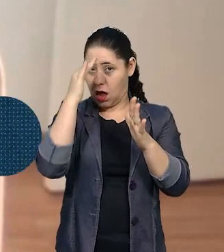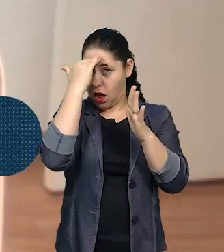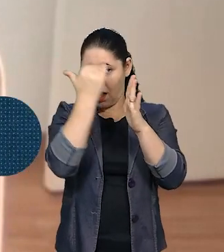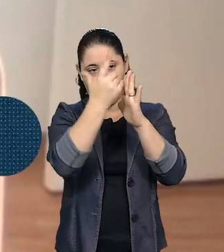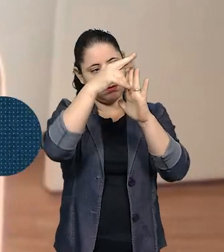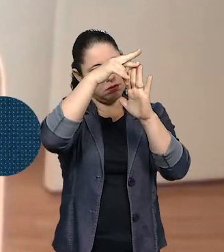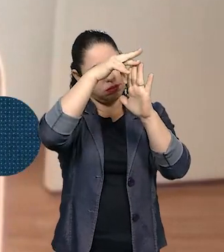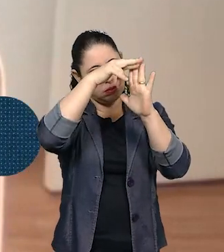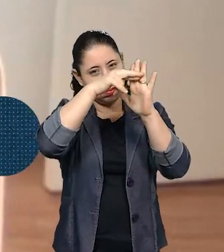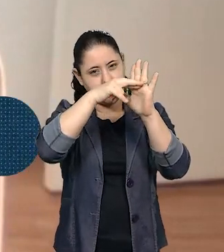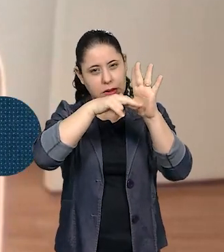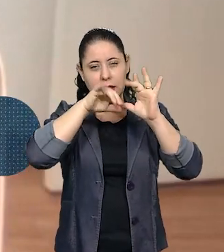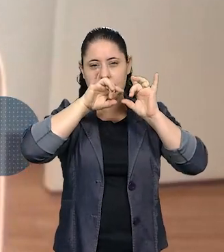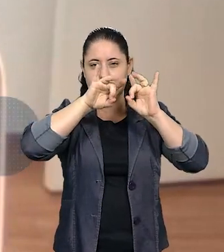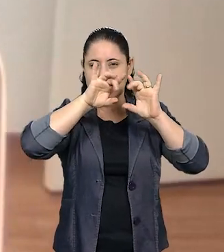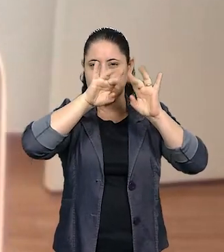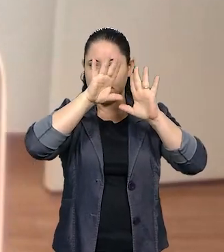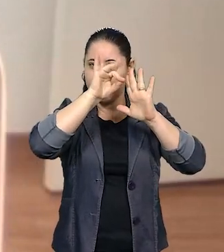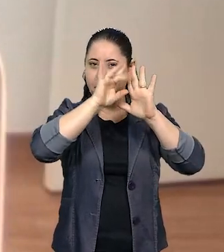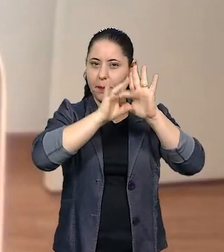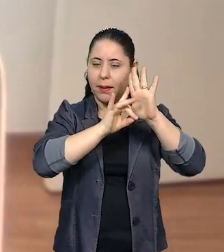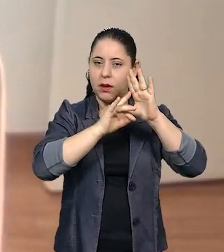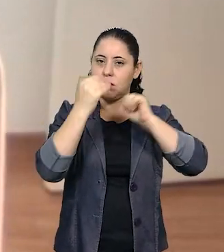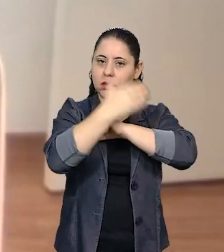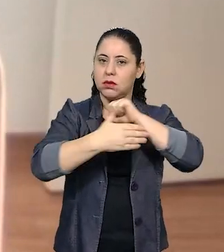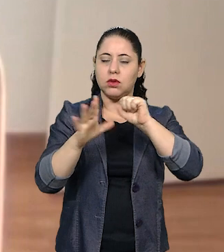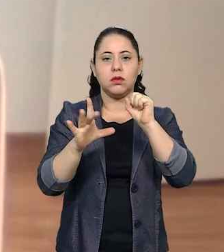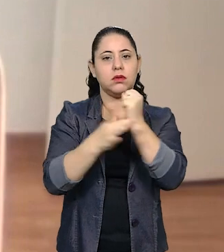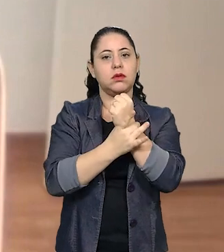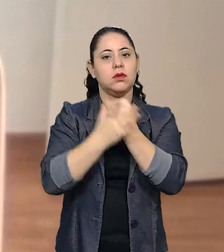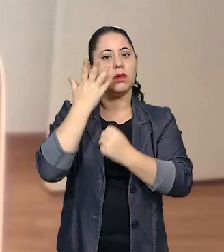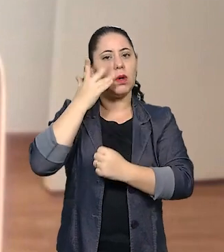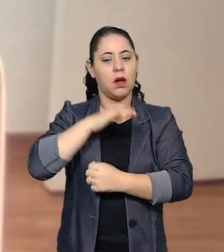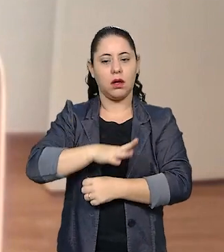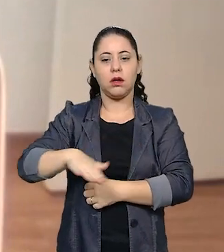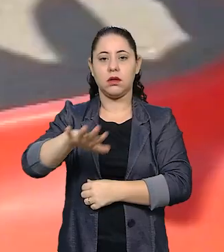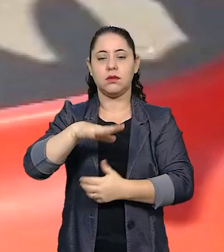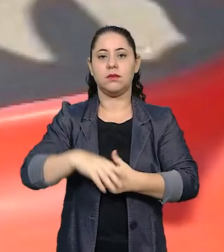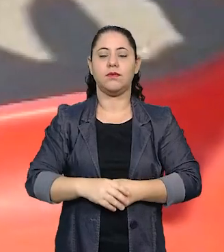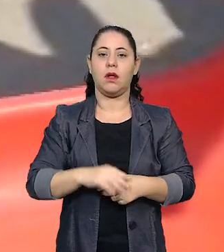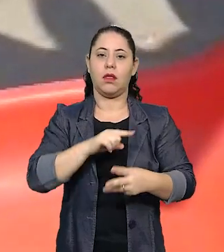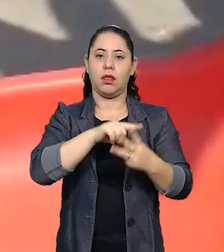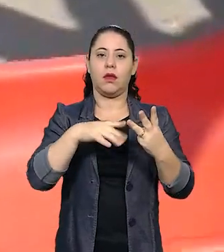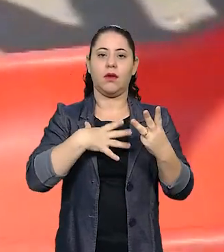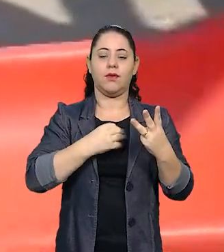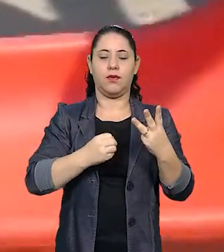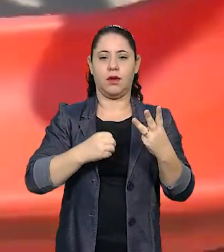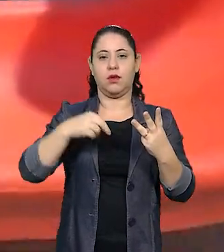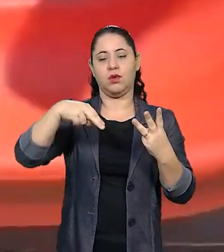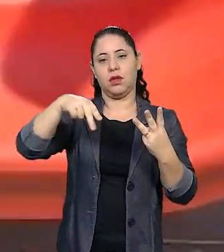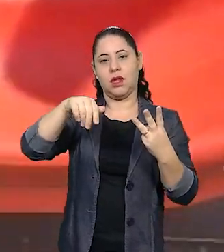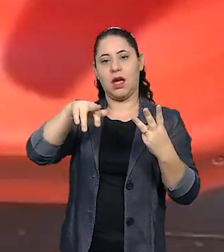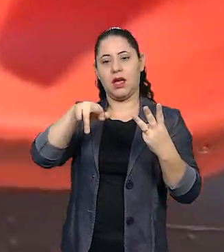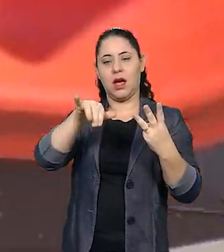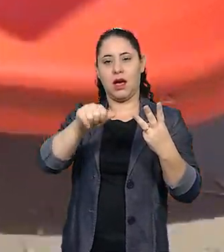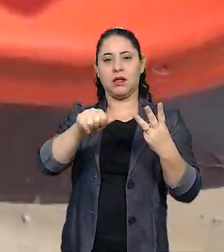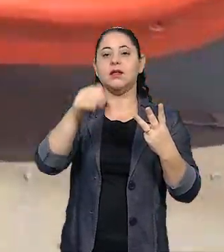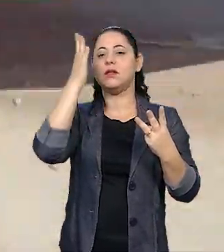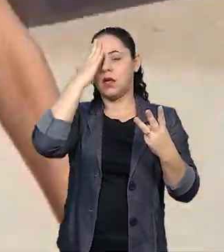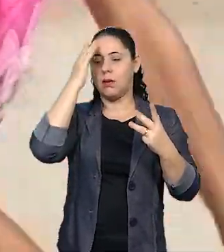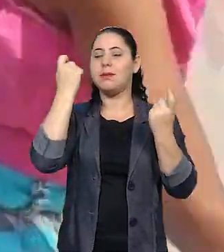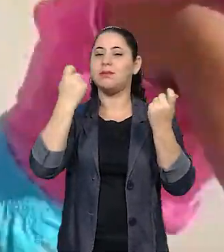escolas credenciadas, né, junto ao governo, podem funcionar. Porque aí a gente tem a certeza de que elas estão obedecendo às regras, que são regras muito